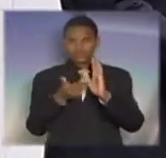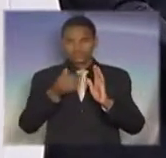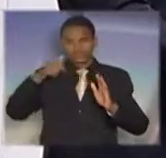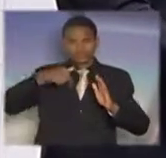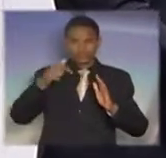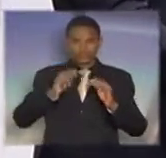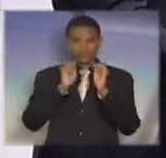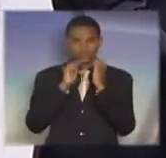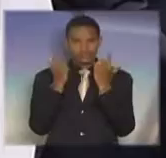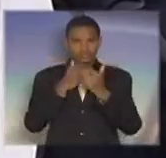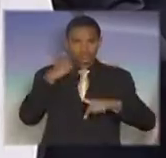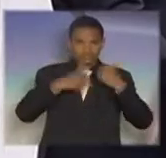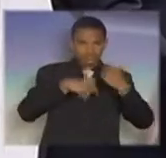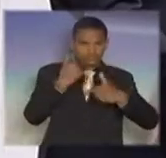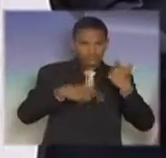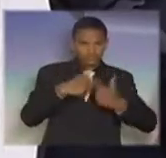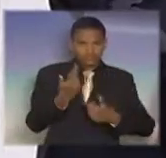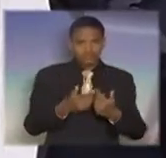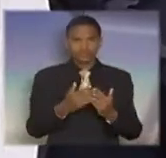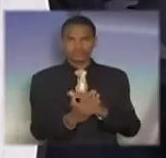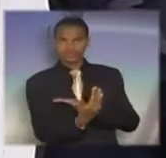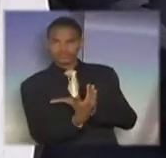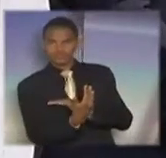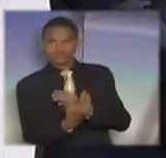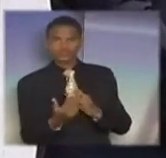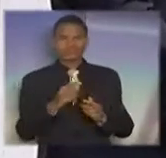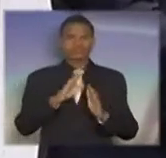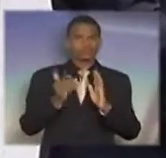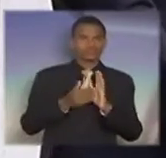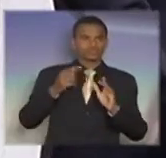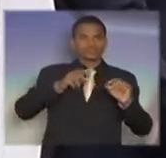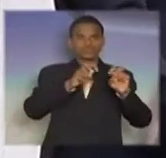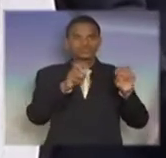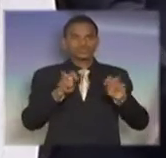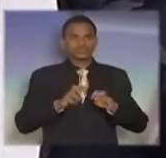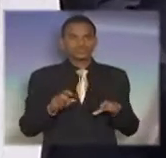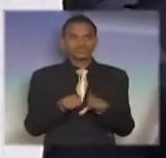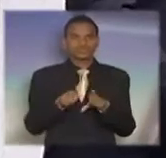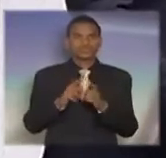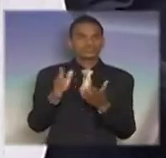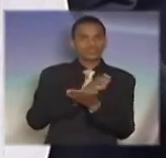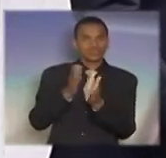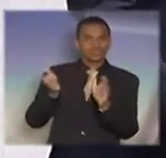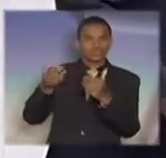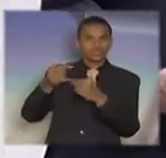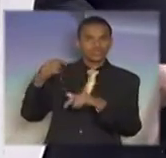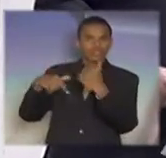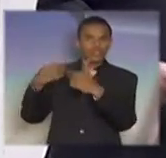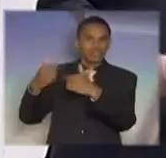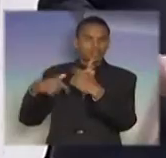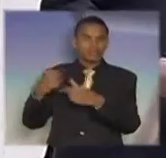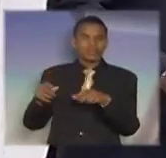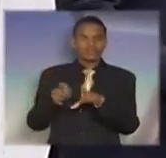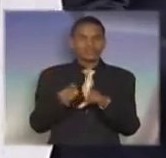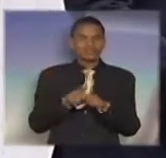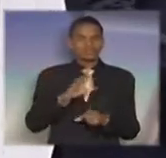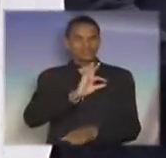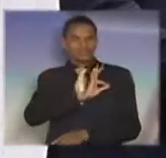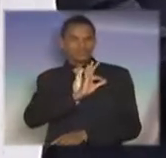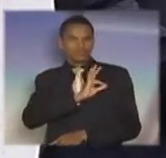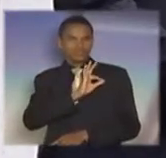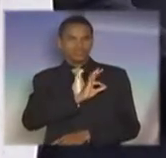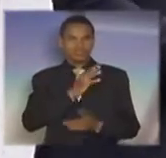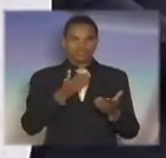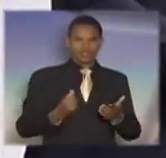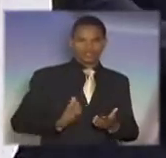legislativa assessores aqueles que estão aqui no plenário que estão nos gabinetes a os policiais militares aqui presentes